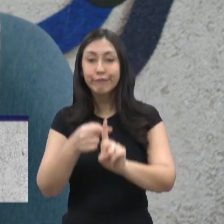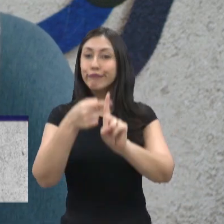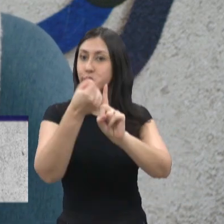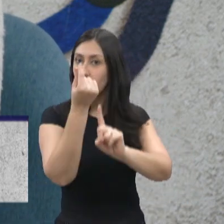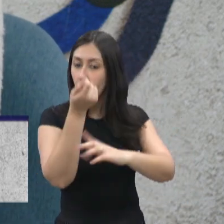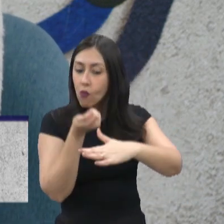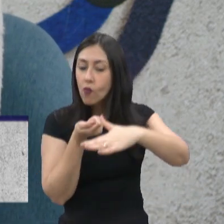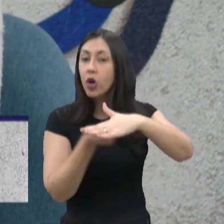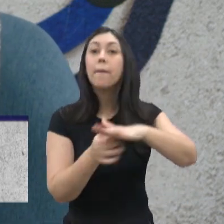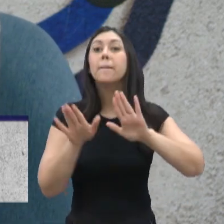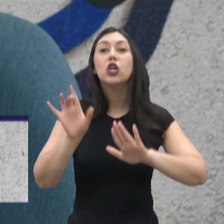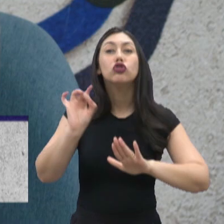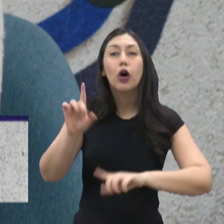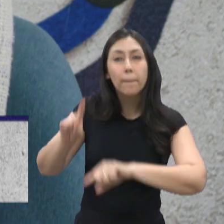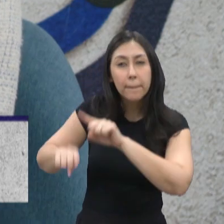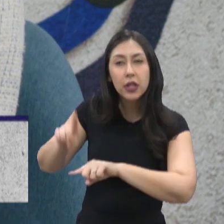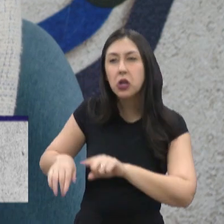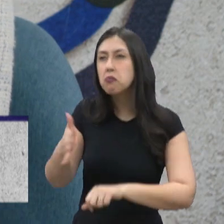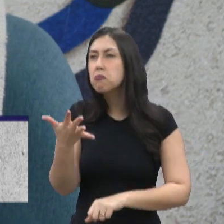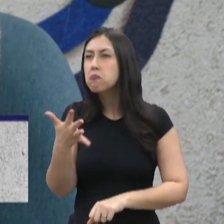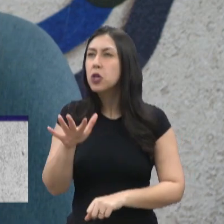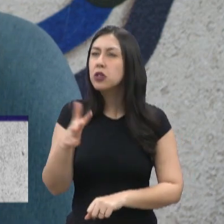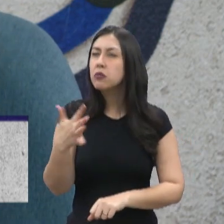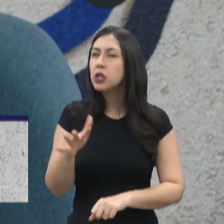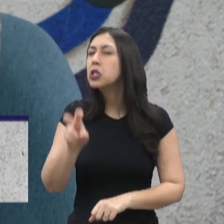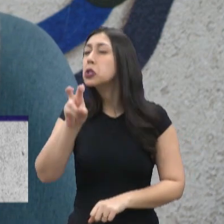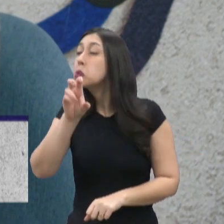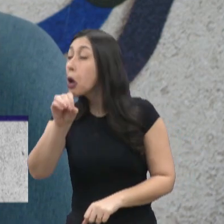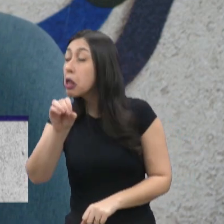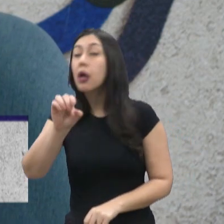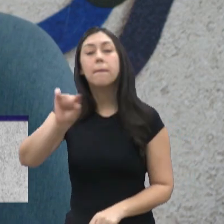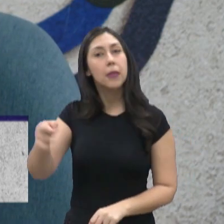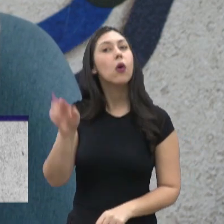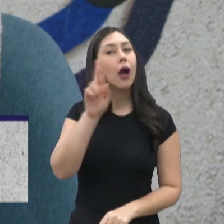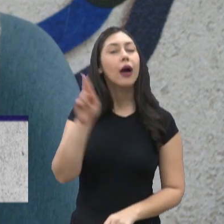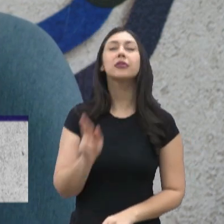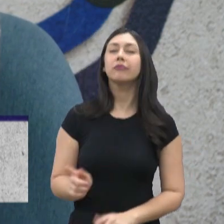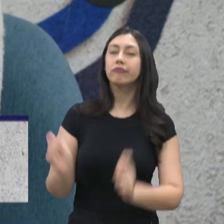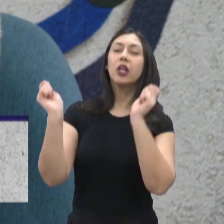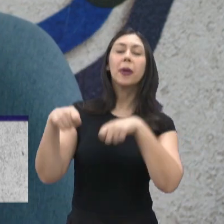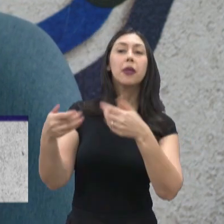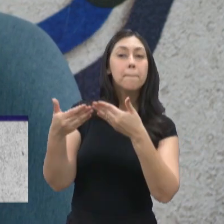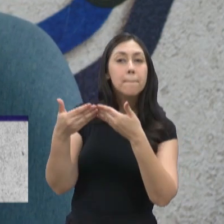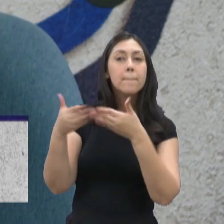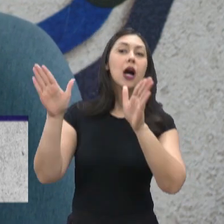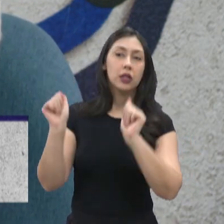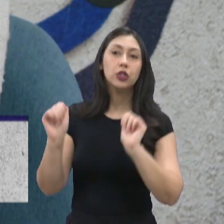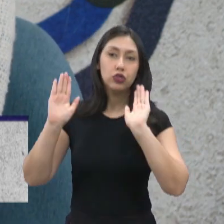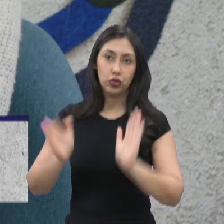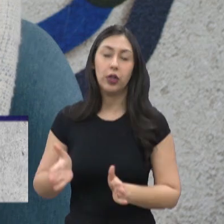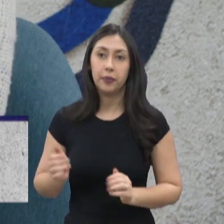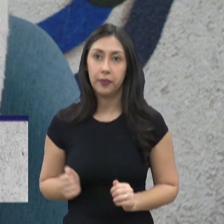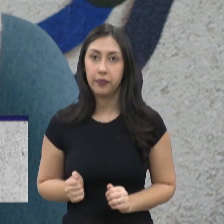investimento. Falando de equipamentos, a partir de uns 30 a 50 mil reais, você consegue abrir, né, um pequeno estúdio de acessórios funcionais.